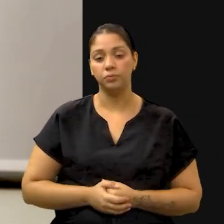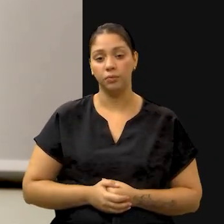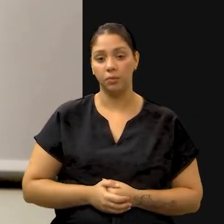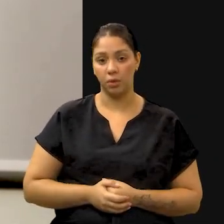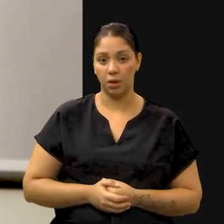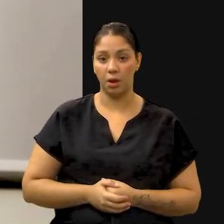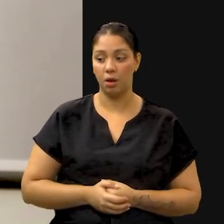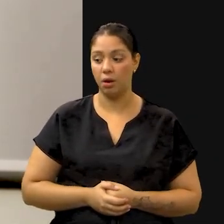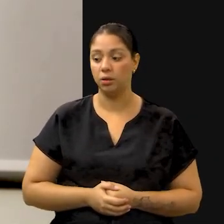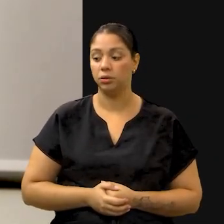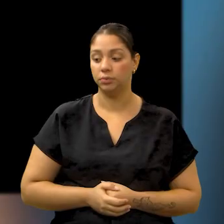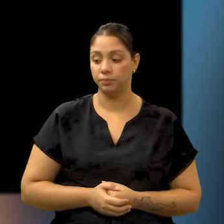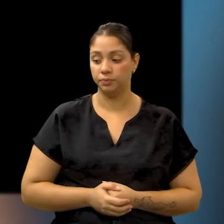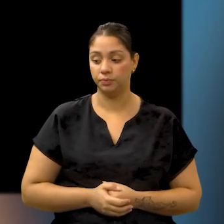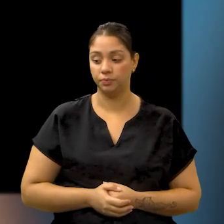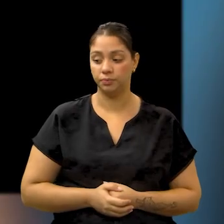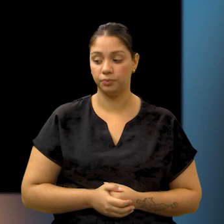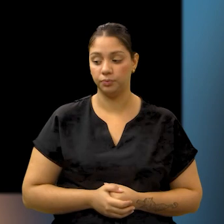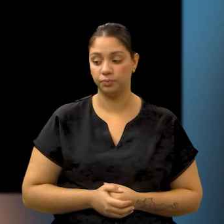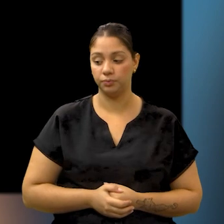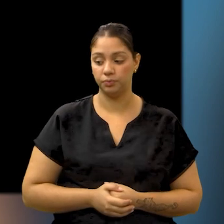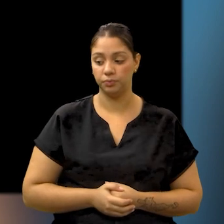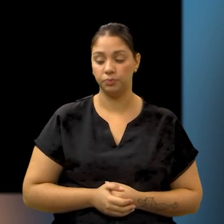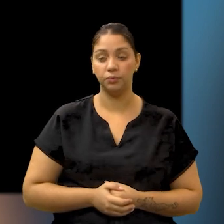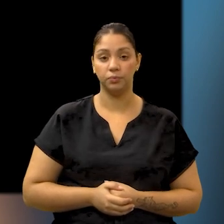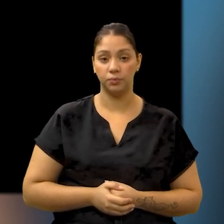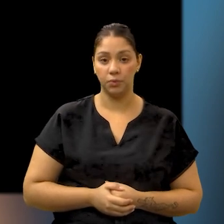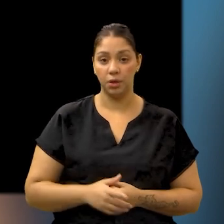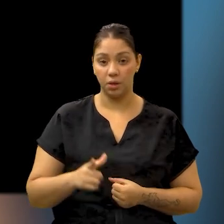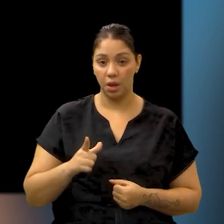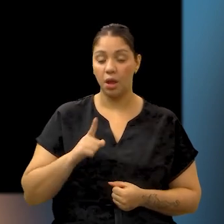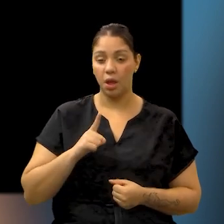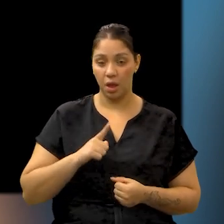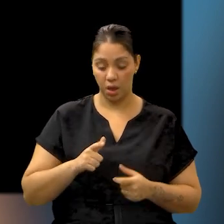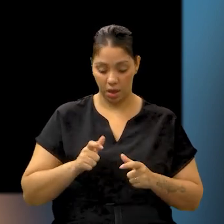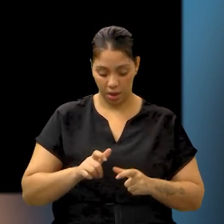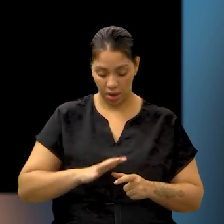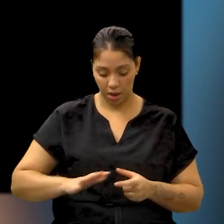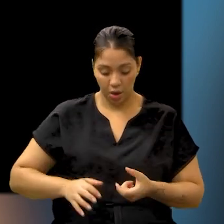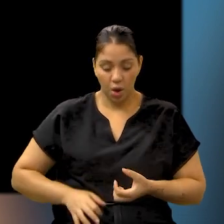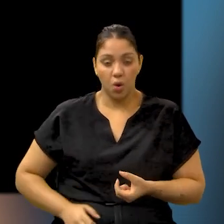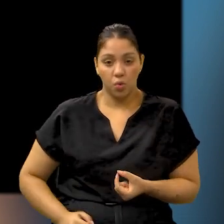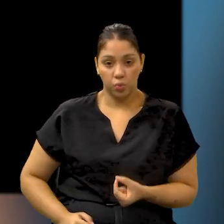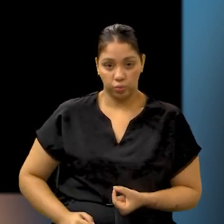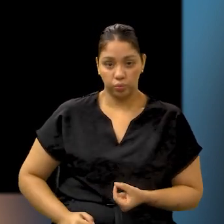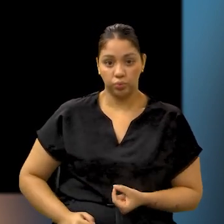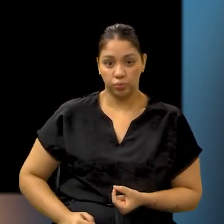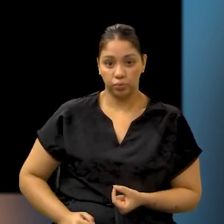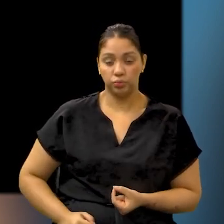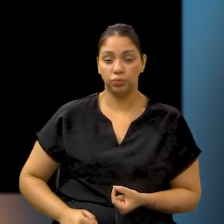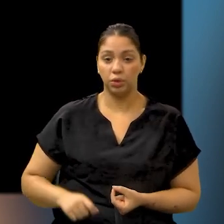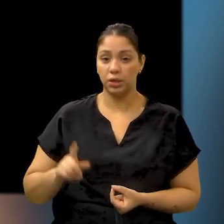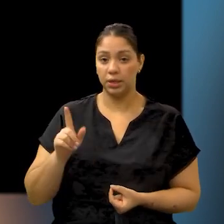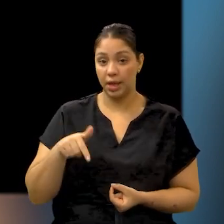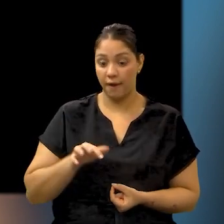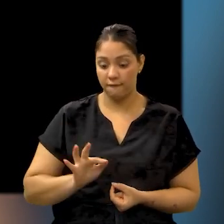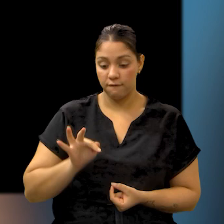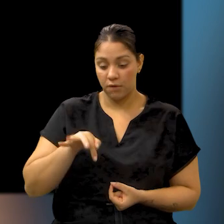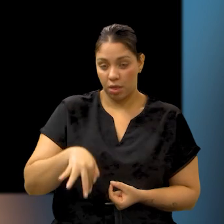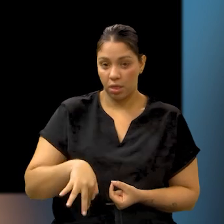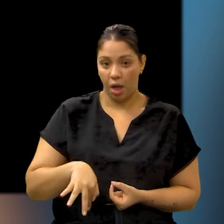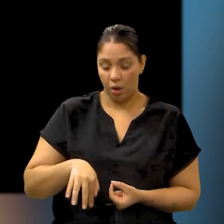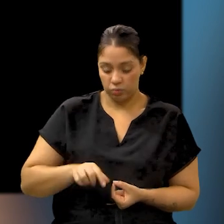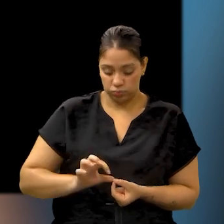A região mais exteriorizada, que é a região do canal anal, que é uma região realmente do contato da